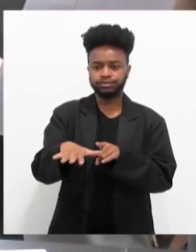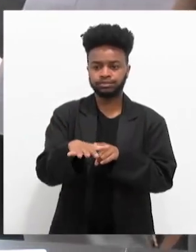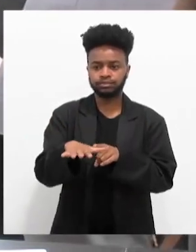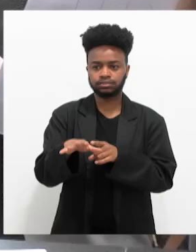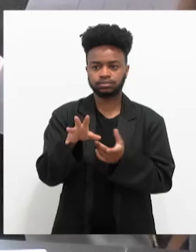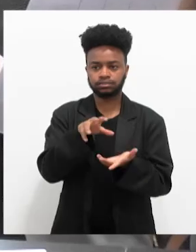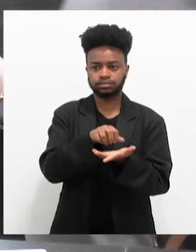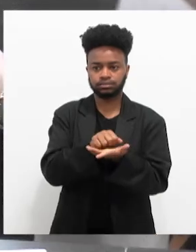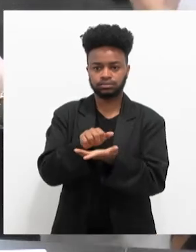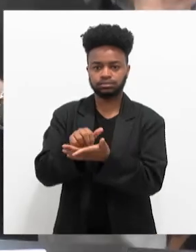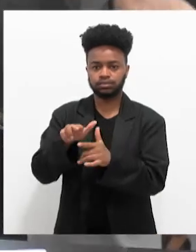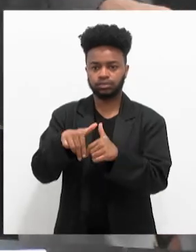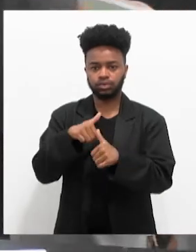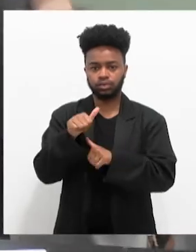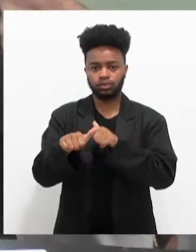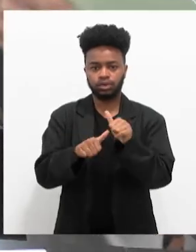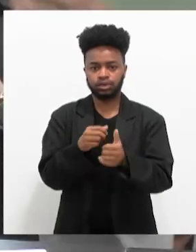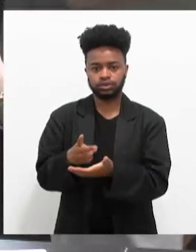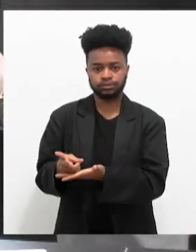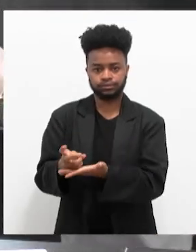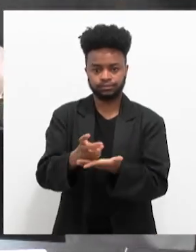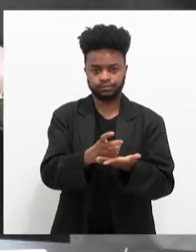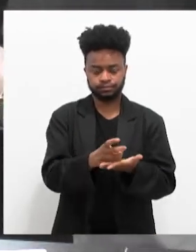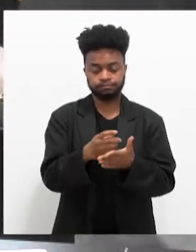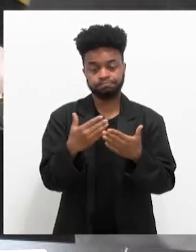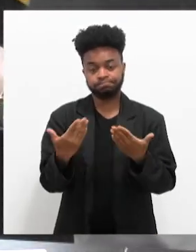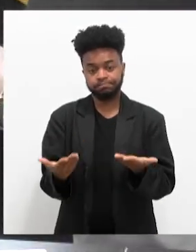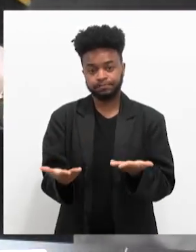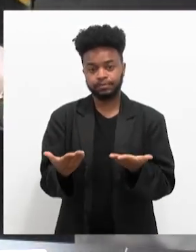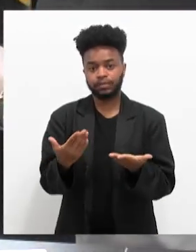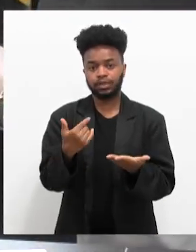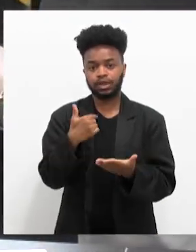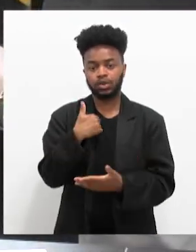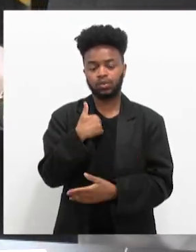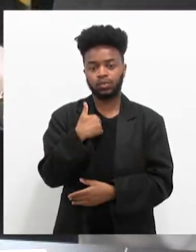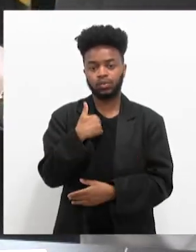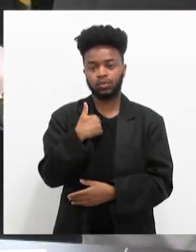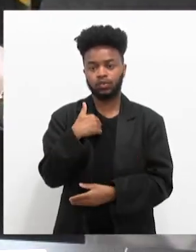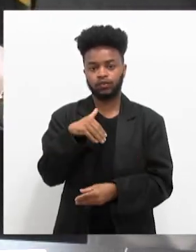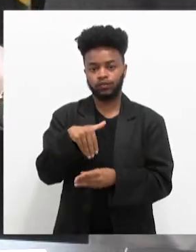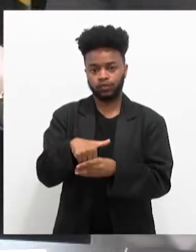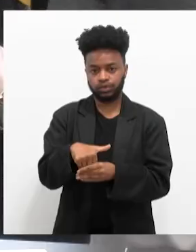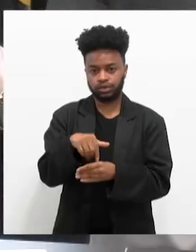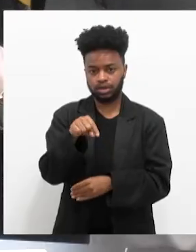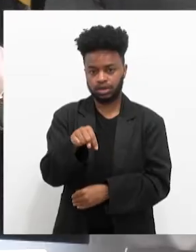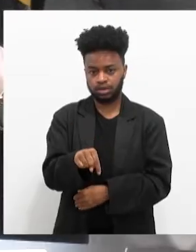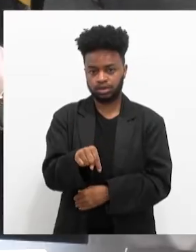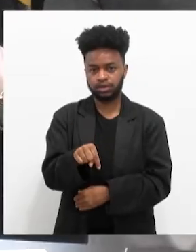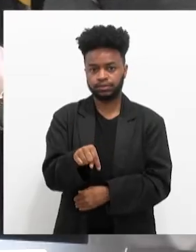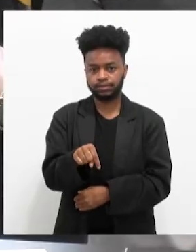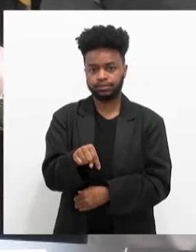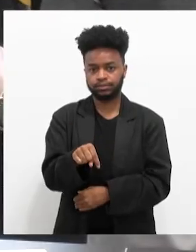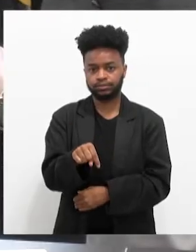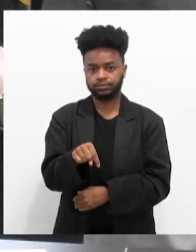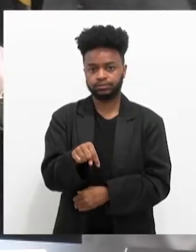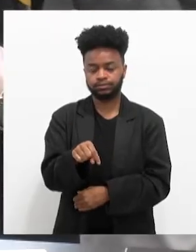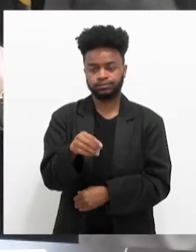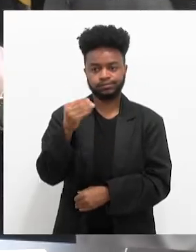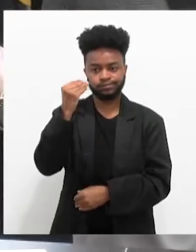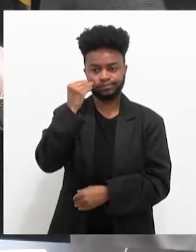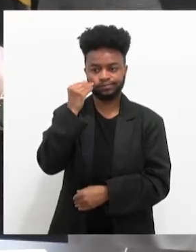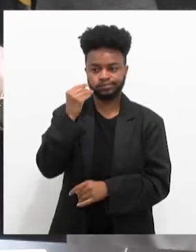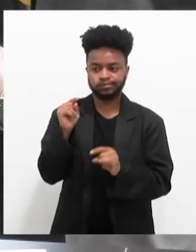da reforma tributária. E eu aqui votei no sentido